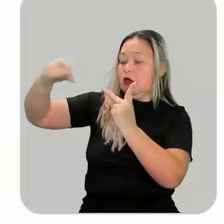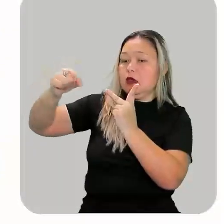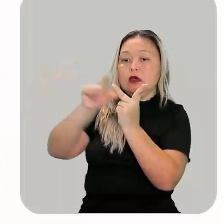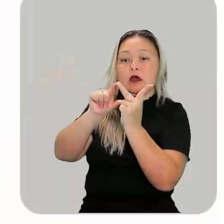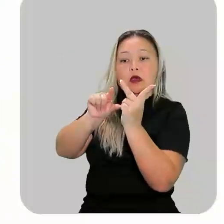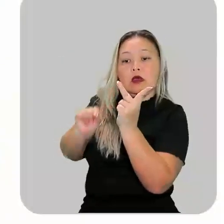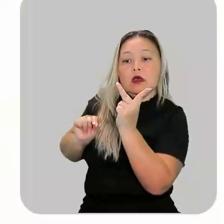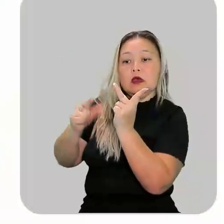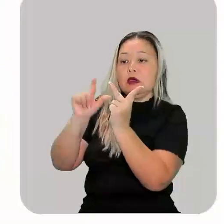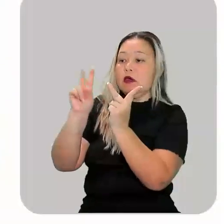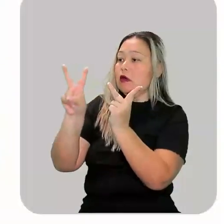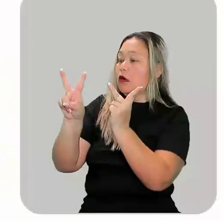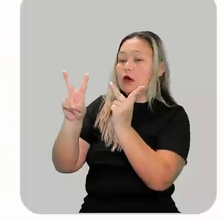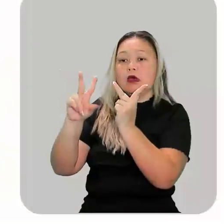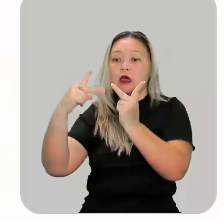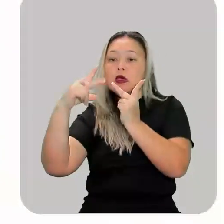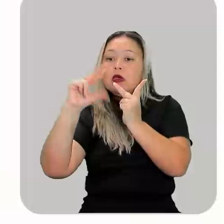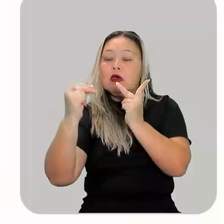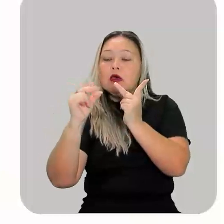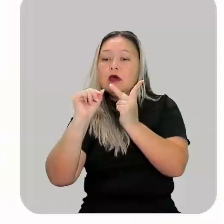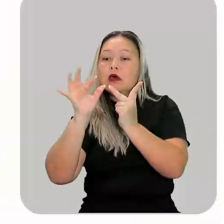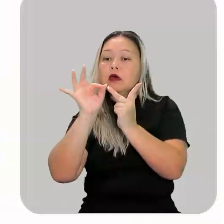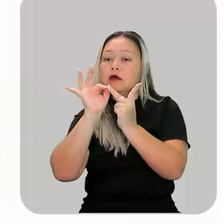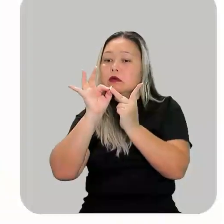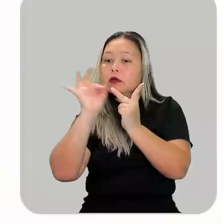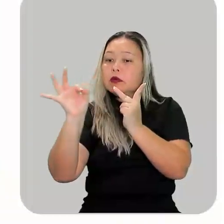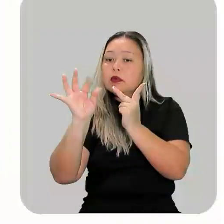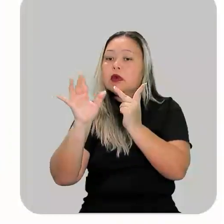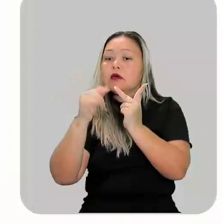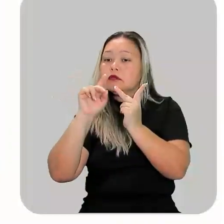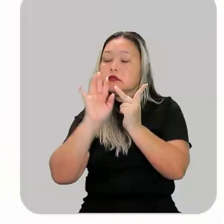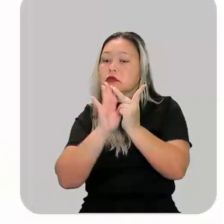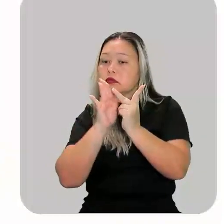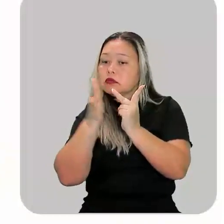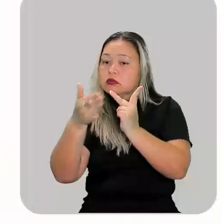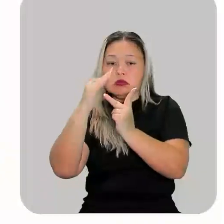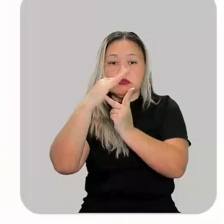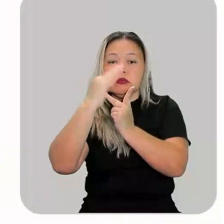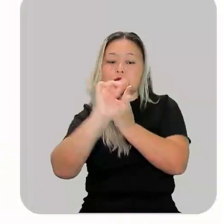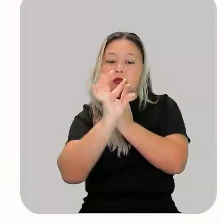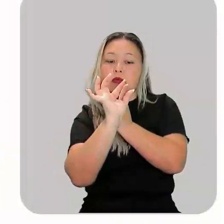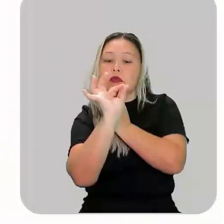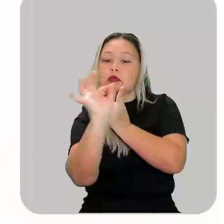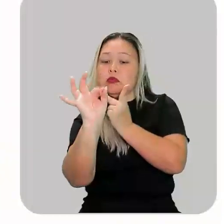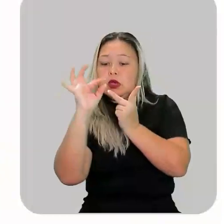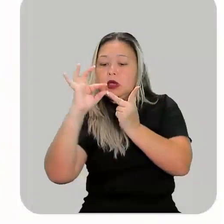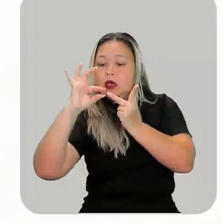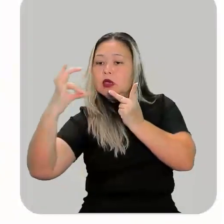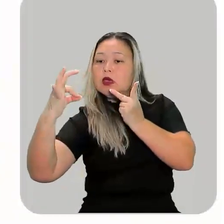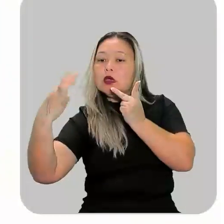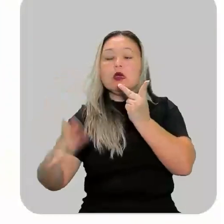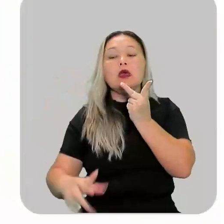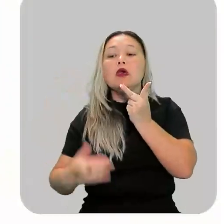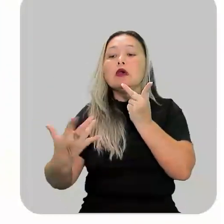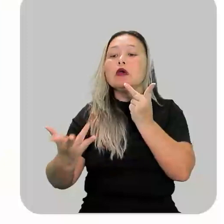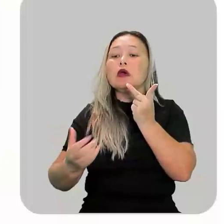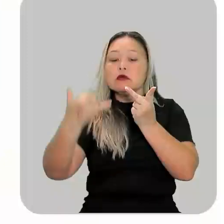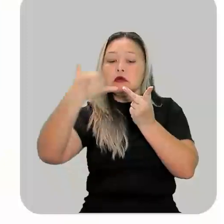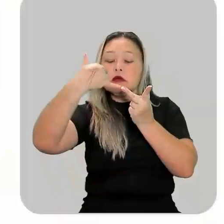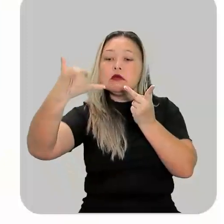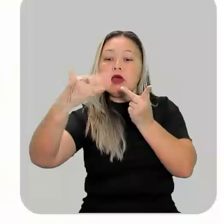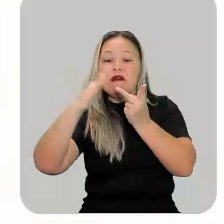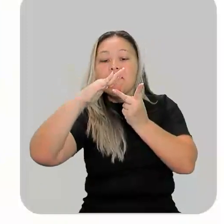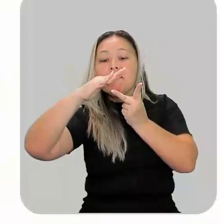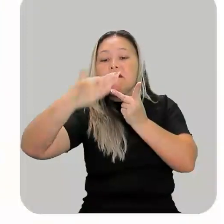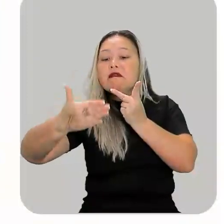Os cantos. Isso é vértice. O que é aresta mesmo? Arestas são os segmentos de reta lá, ó, as linhas. E o que são